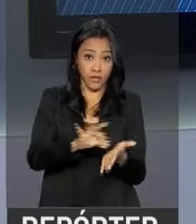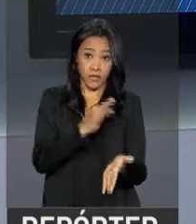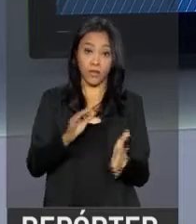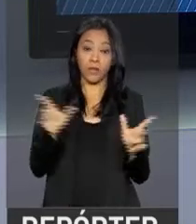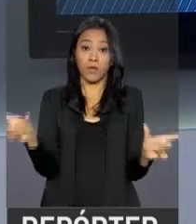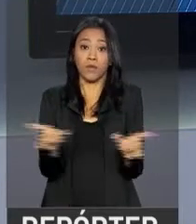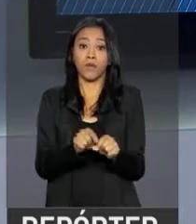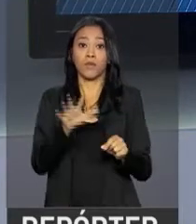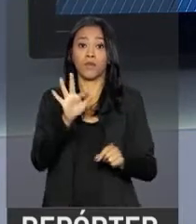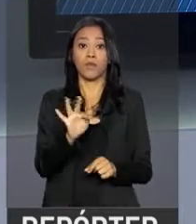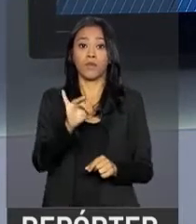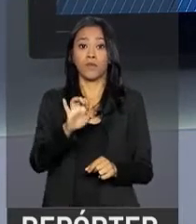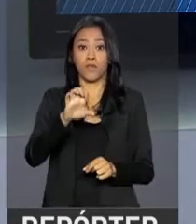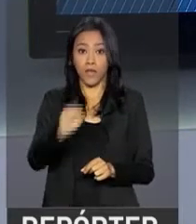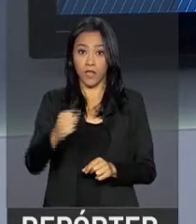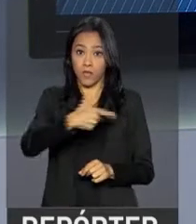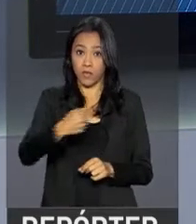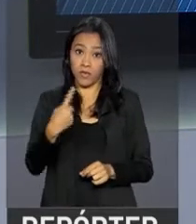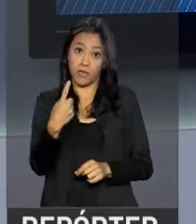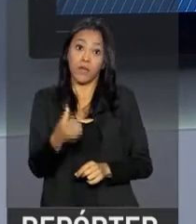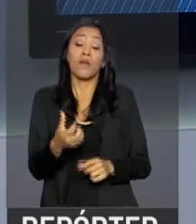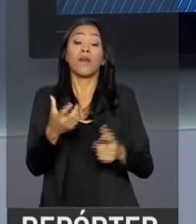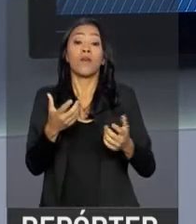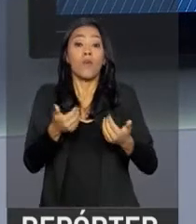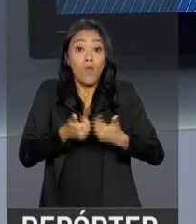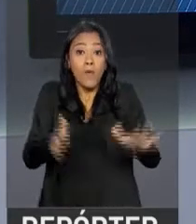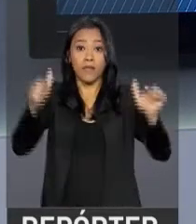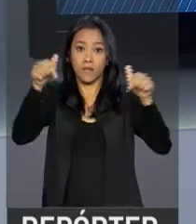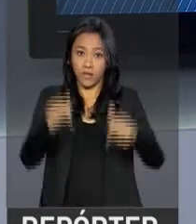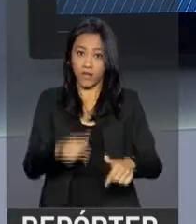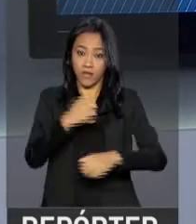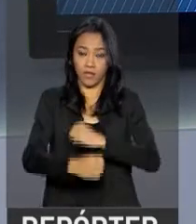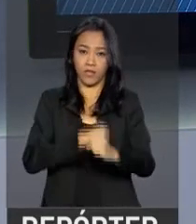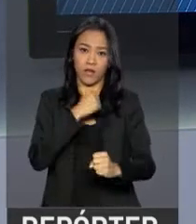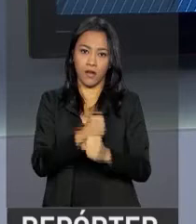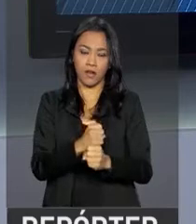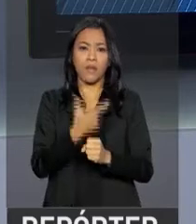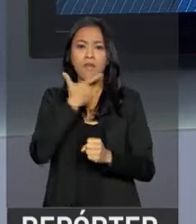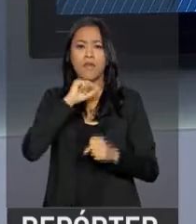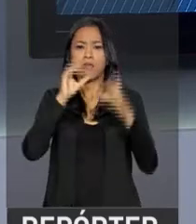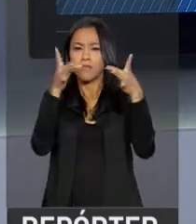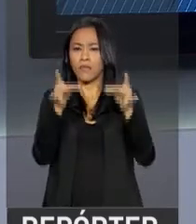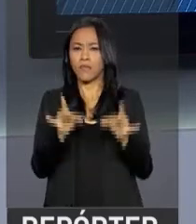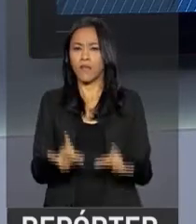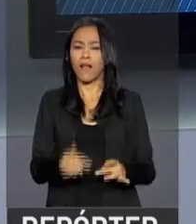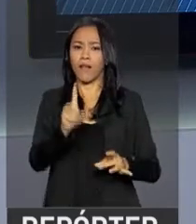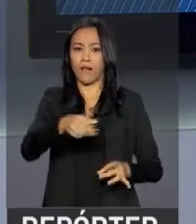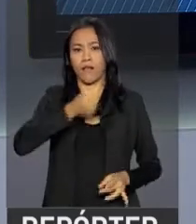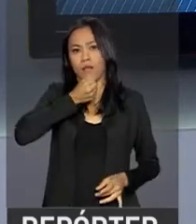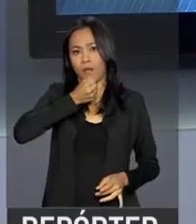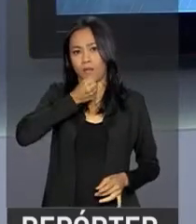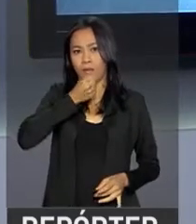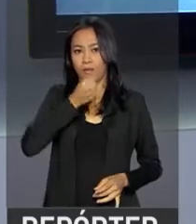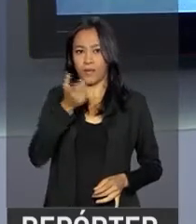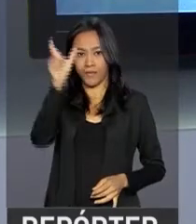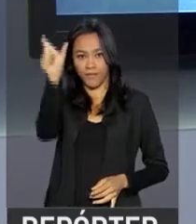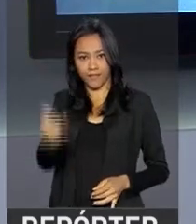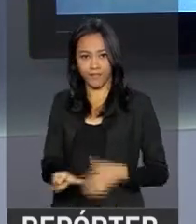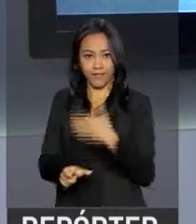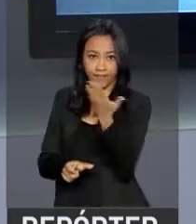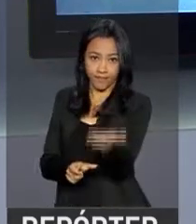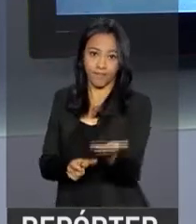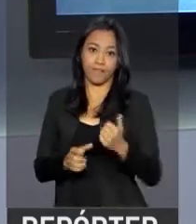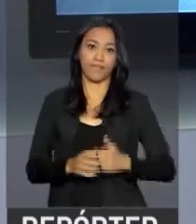novas regras do financiamento passa a valer a partir deste ano quem traz os detalhes ao vivo pra gente é o repórter nem pereira